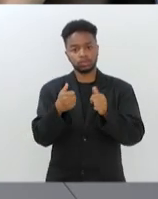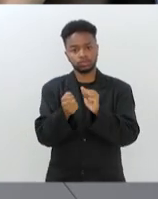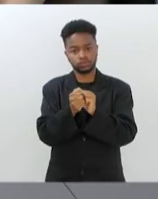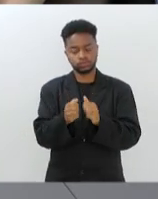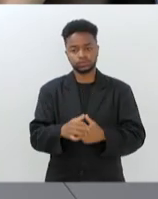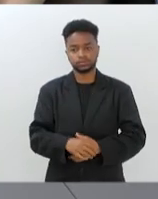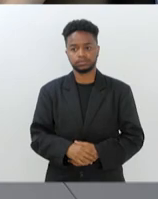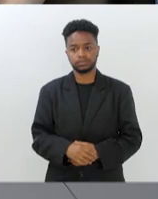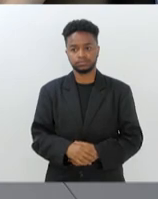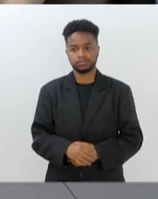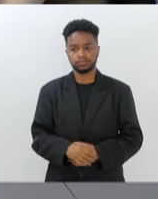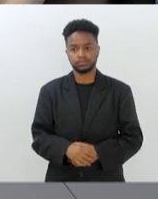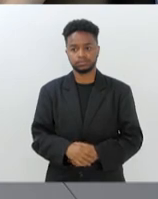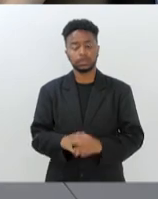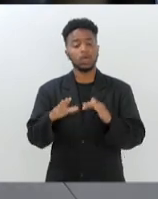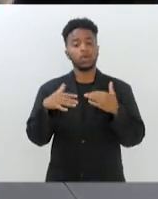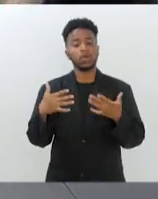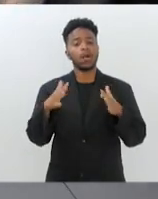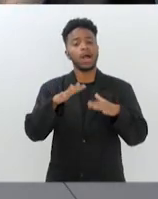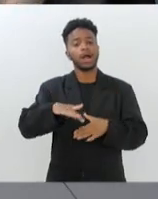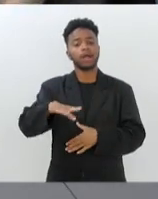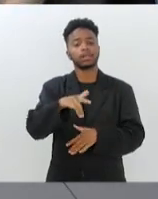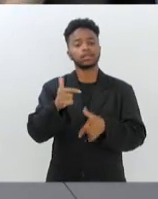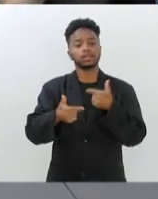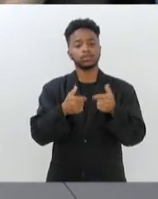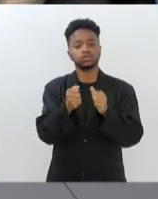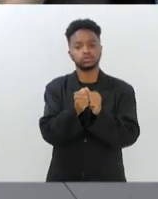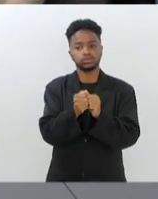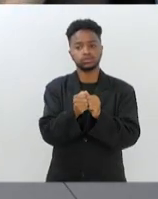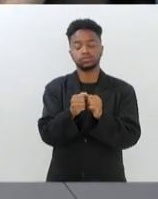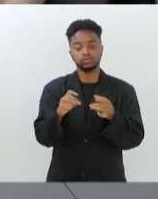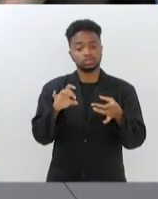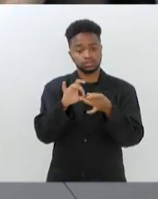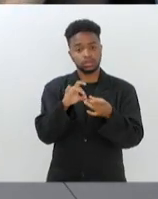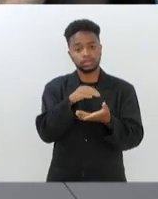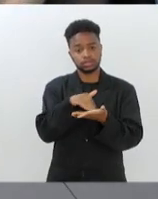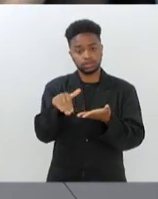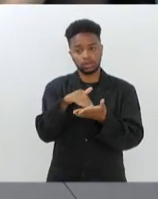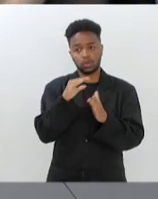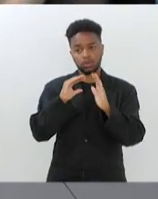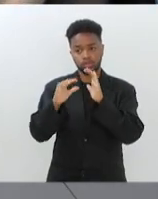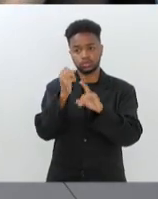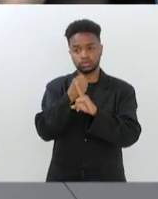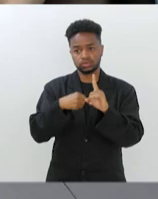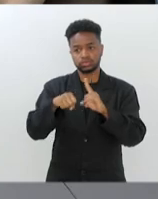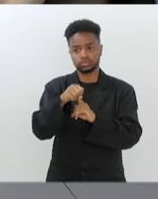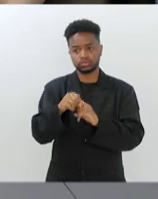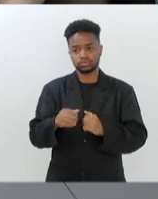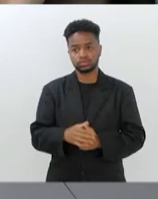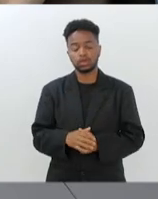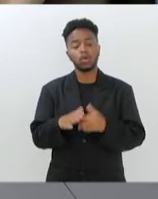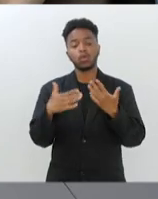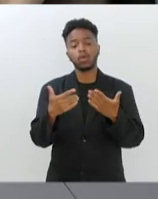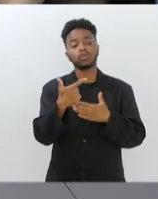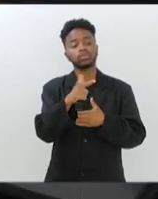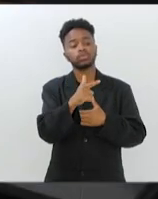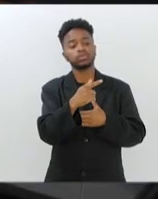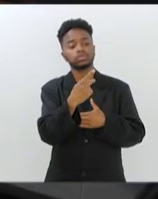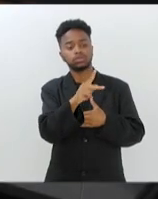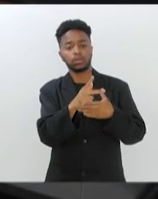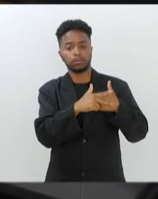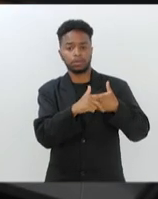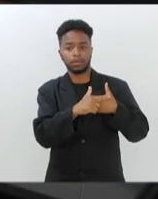juntos qual qual setor vocês trabalharam juntos na própria subsecretaria de comunicação social fos qual era a sua função e a dela naquele